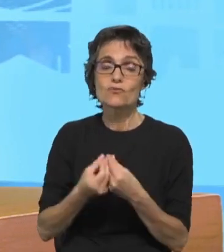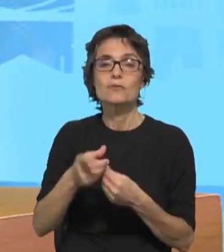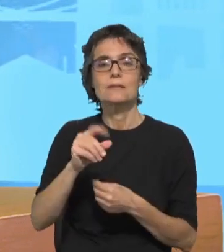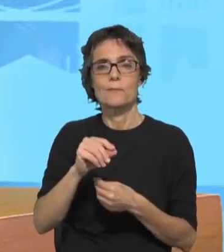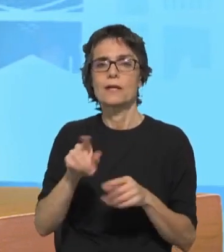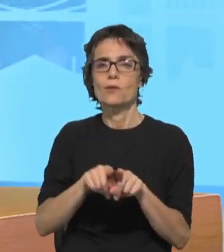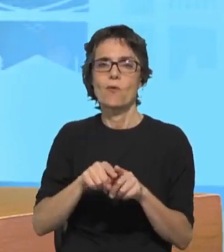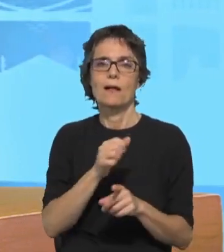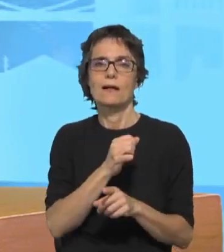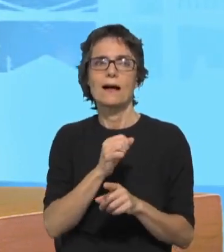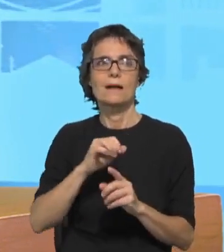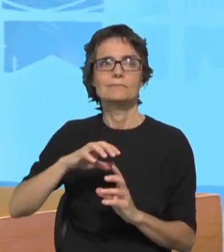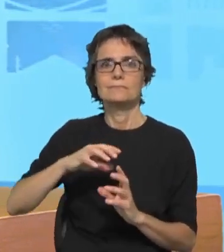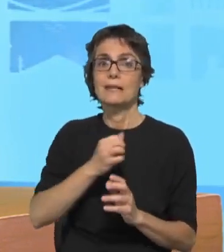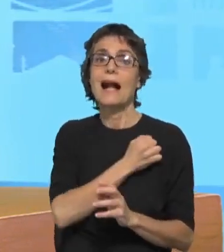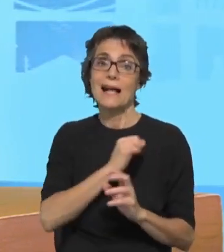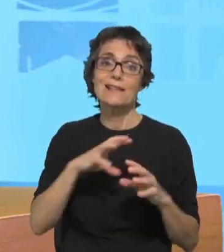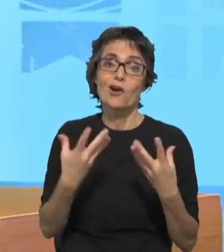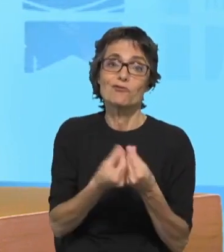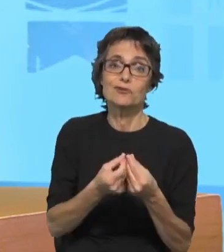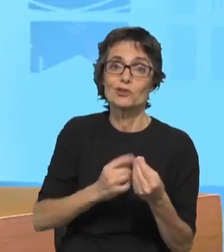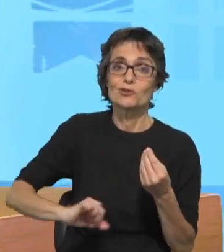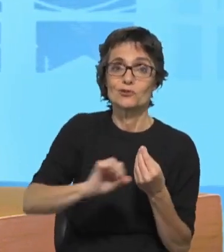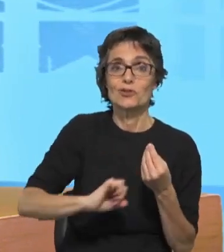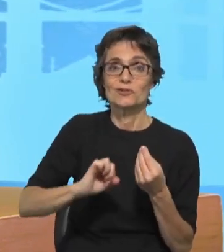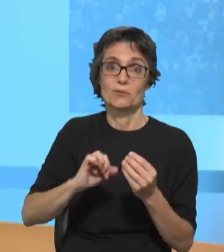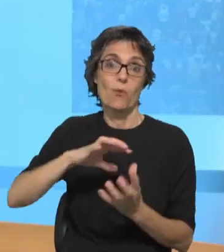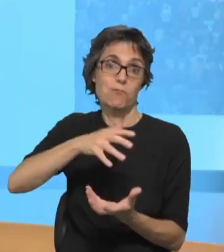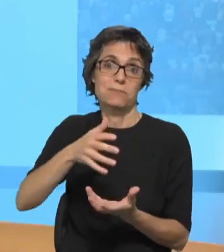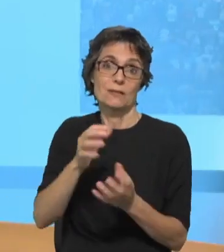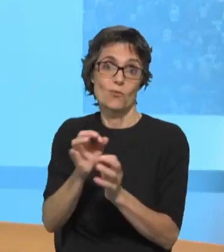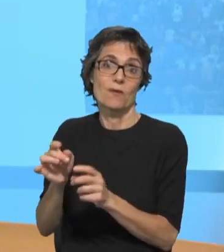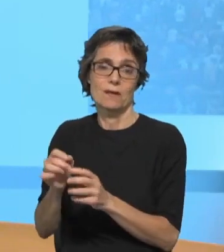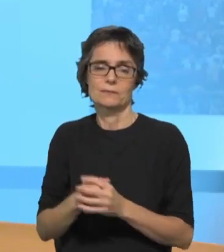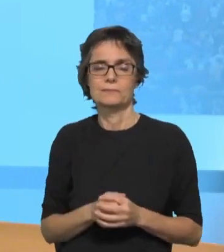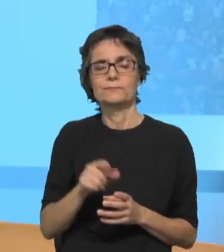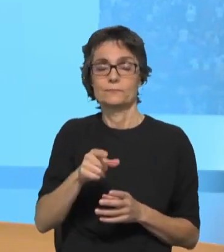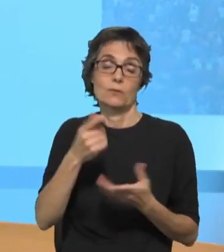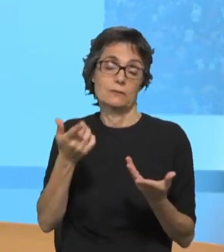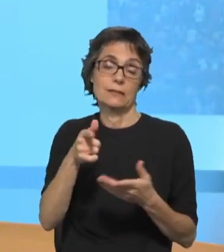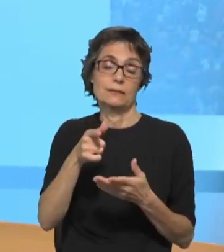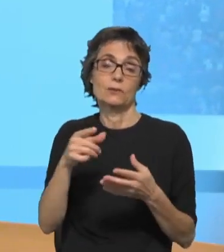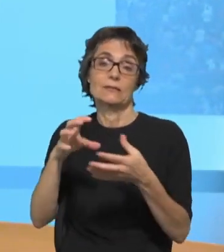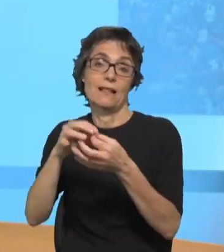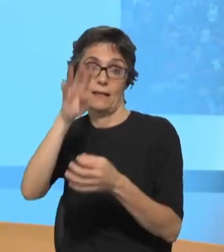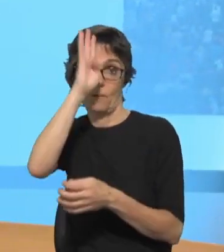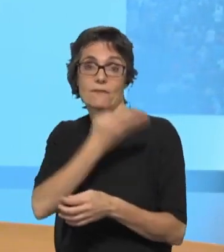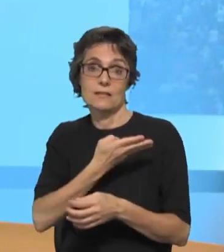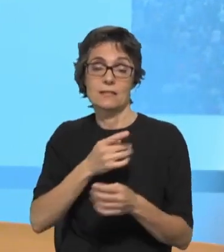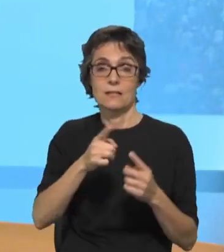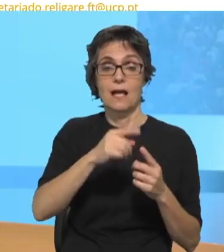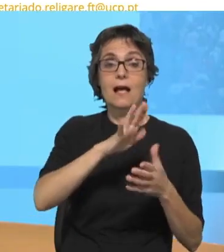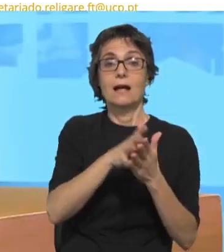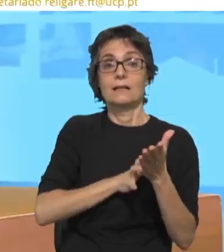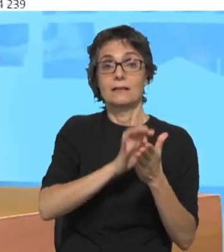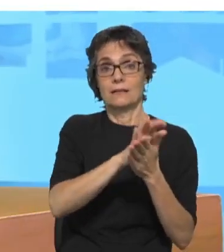abordagem do pontificado do Papa Francisco, a partir sobretudo da Laudato Si, da Fratelli Tutti,